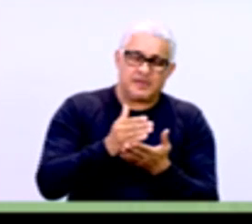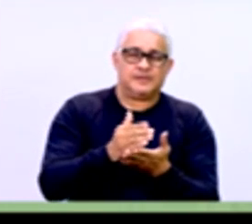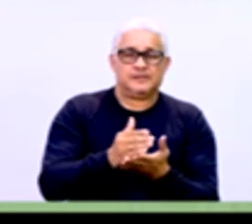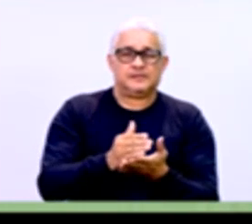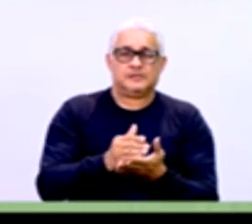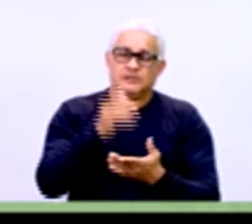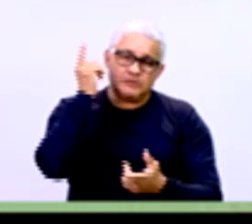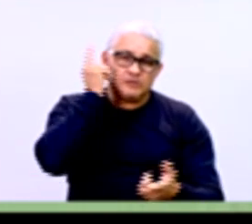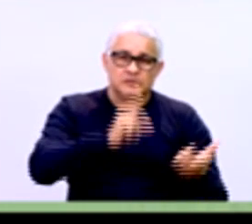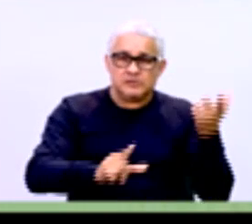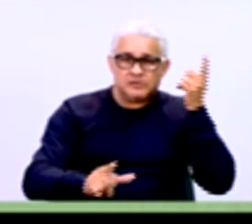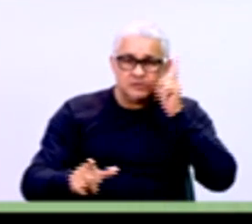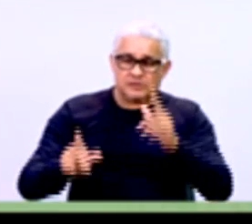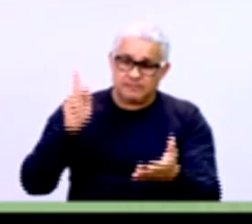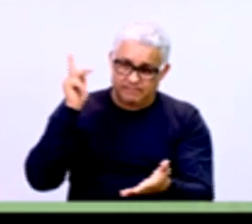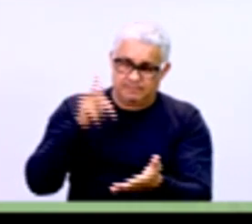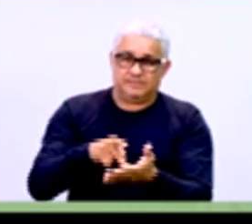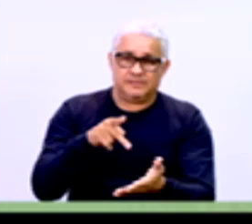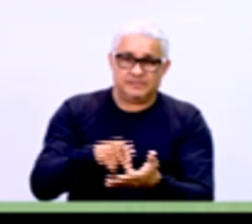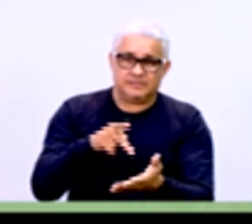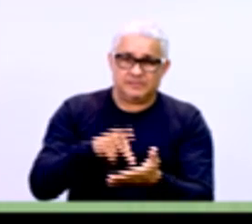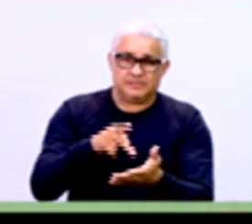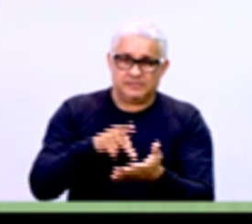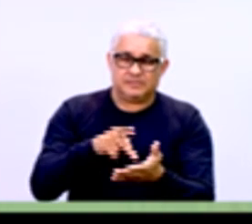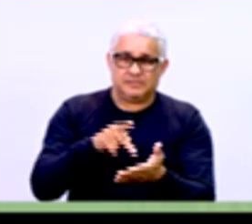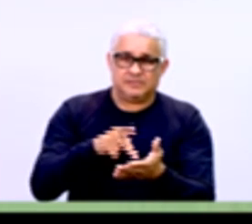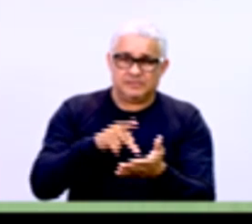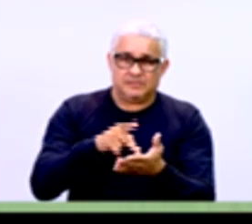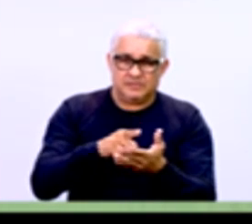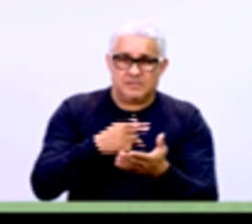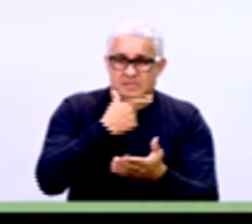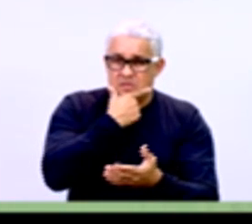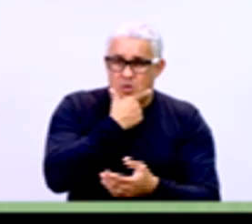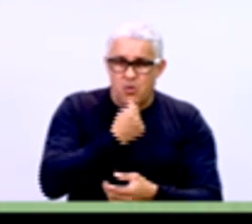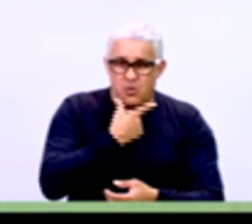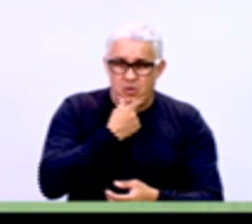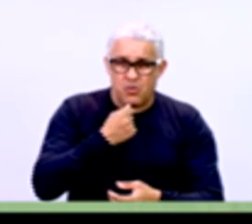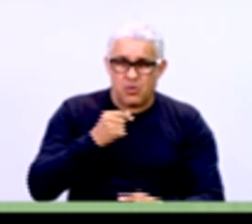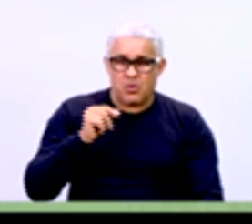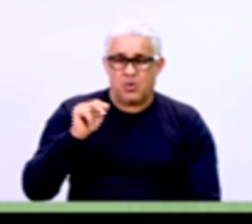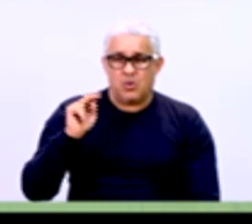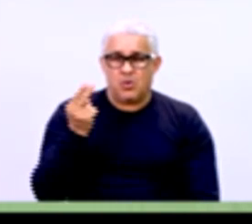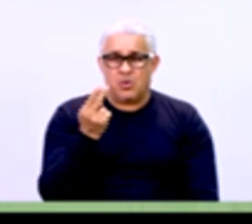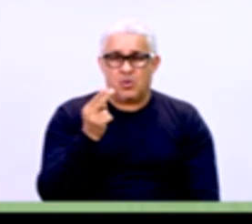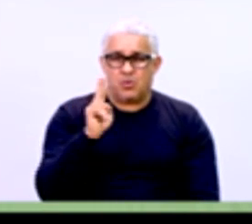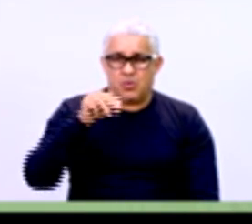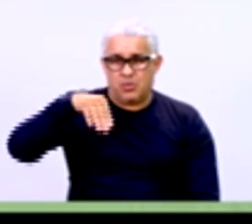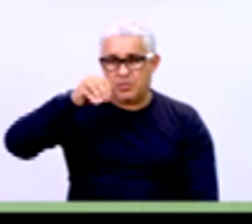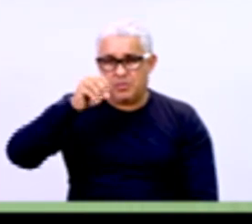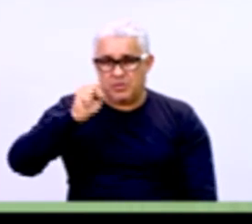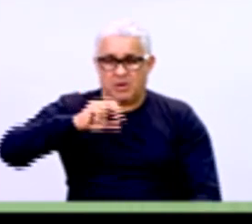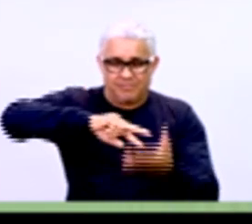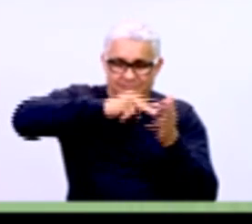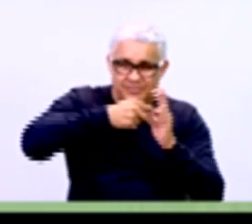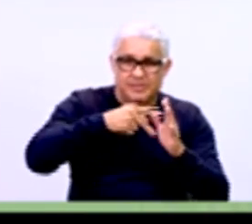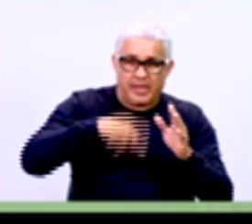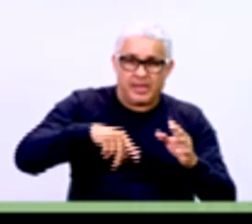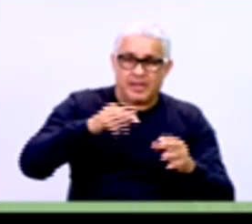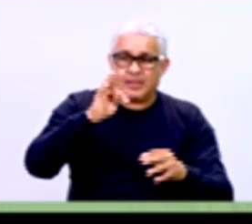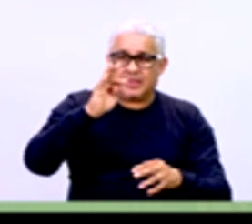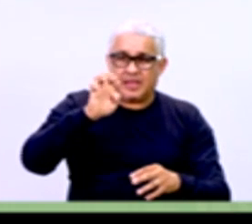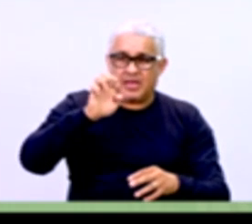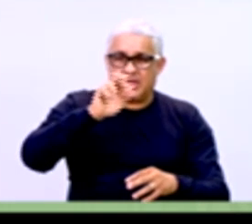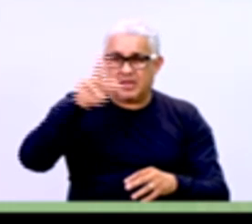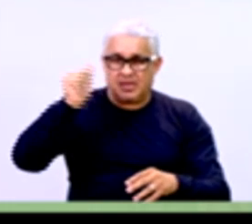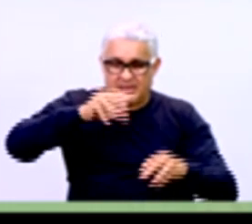resgate do verdadeiro sentido da palavra, né? Etimologia de homem, homem vem de humus, e humus vem de terra. Então o que acontece? O homem